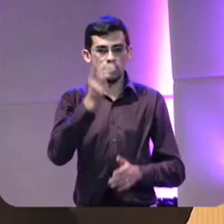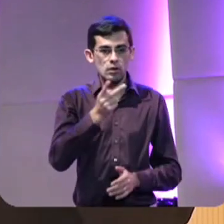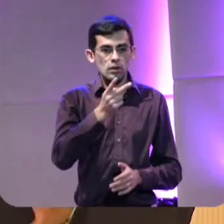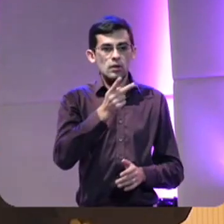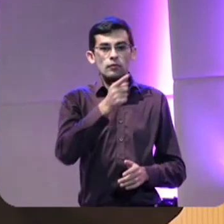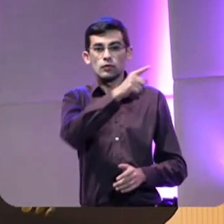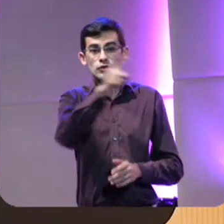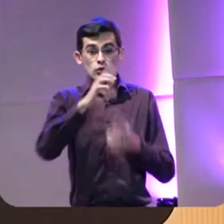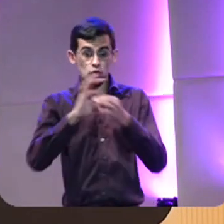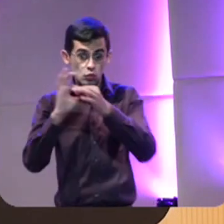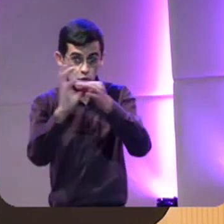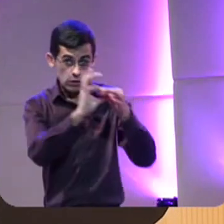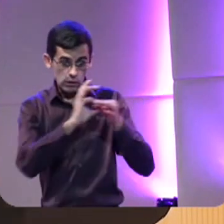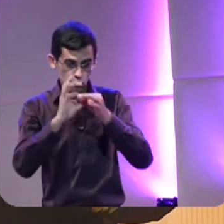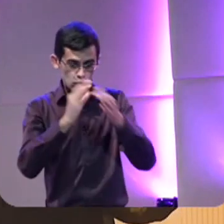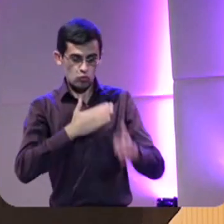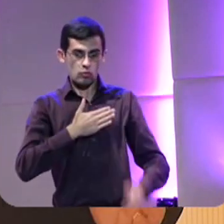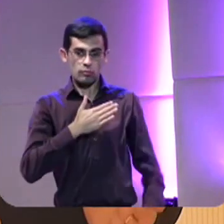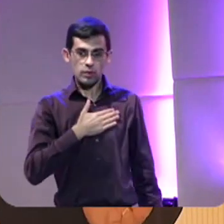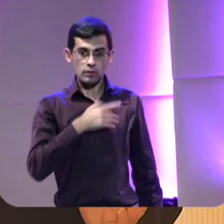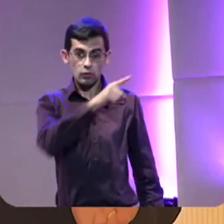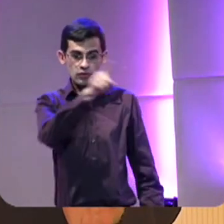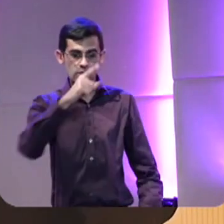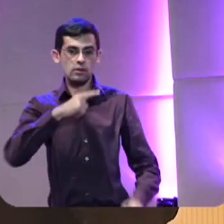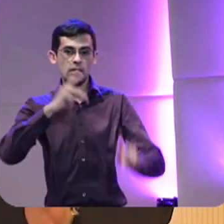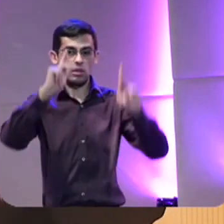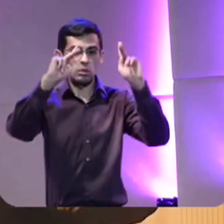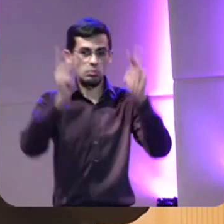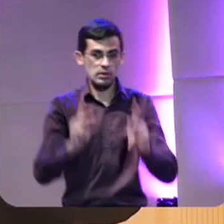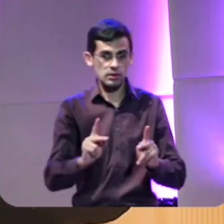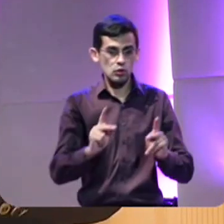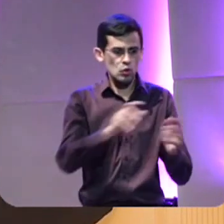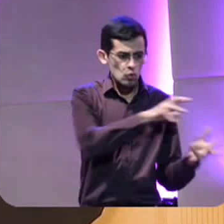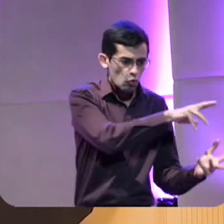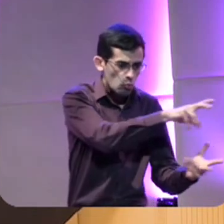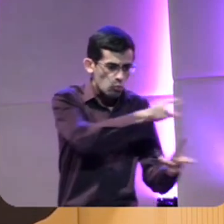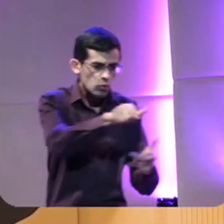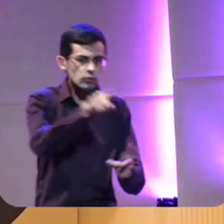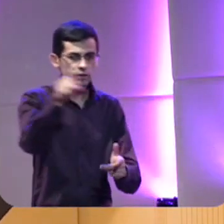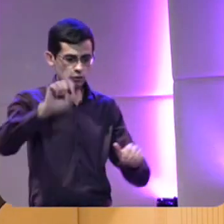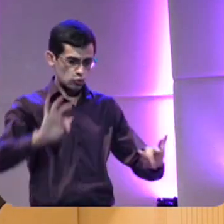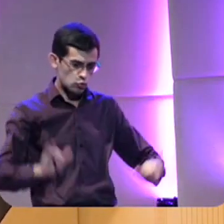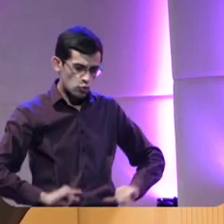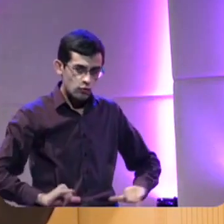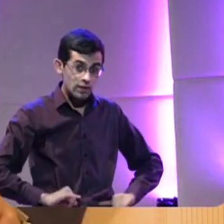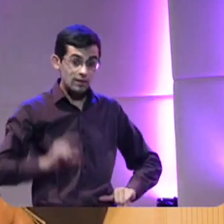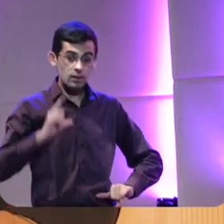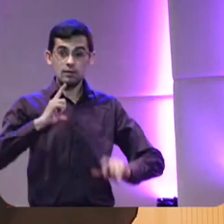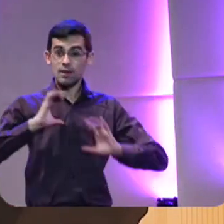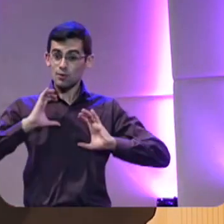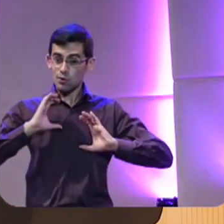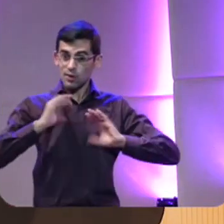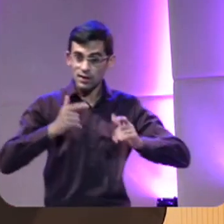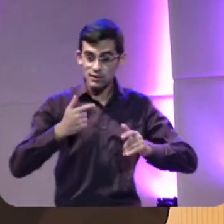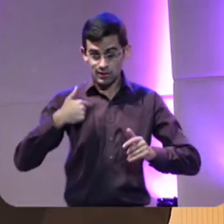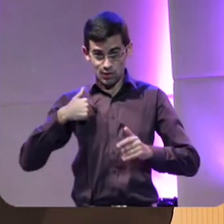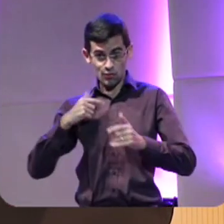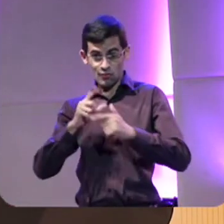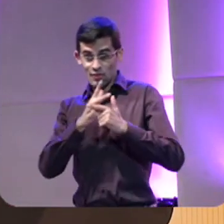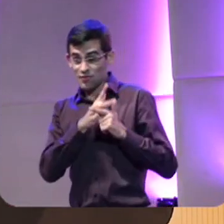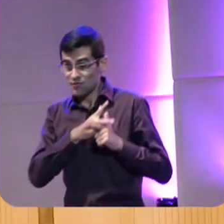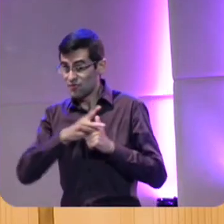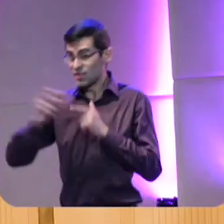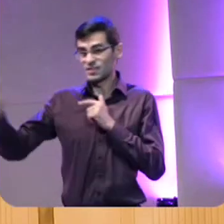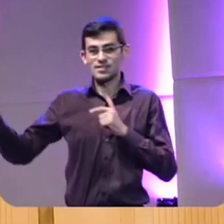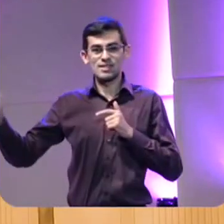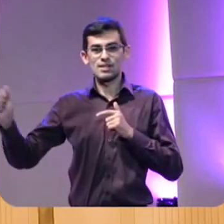por estarem unidos comigo, vocês tenham paz. No mundo vocês vão sofrer, mas tenham coragem. Eu venci o